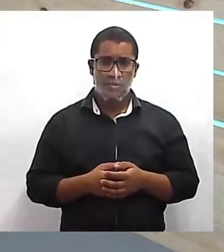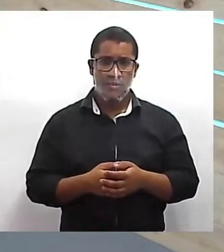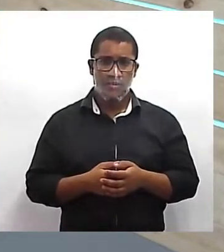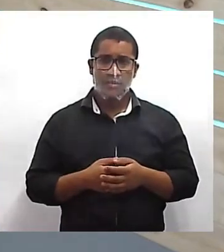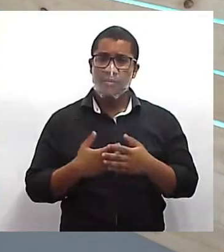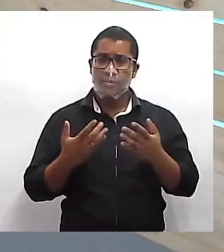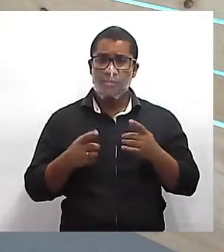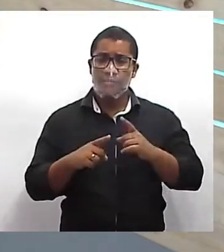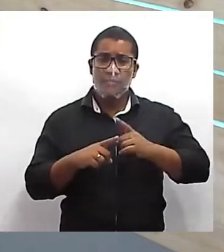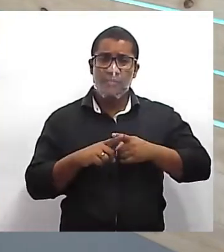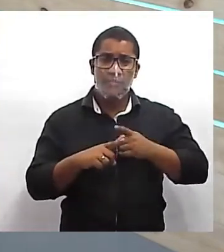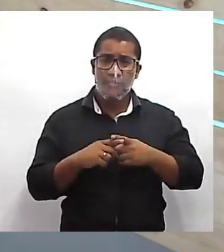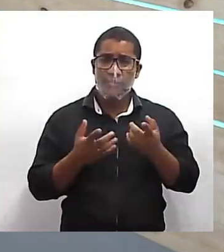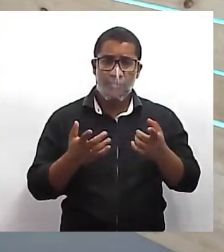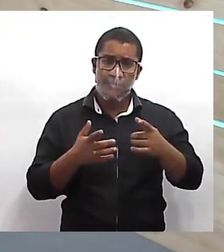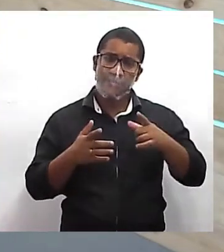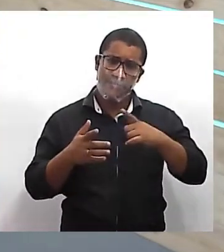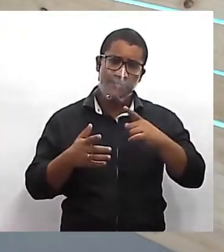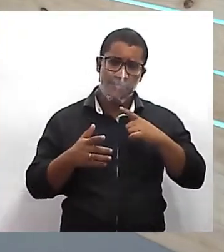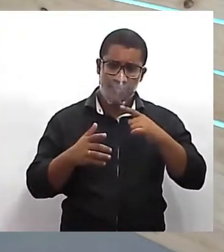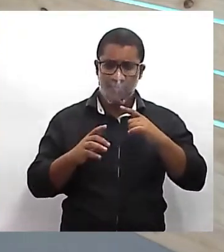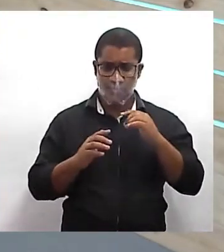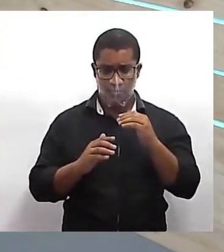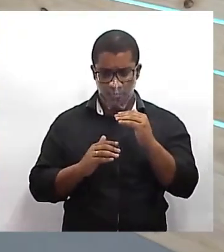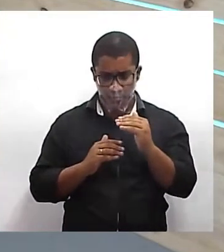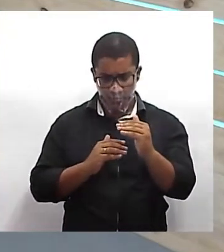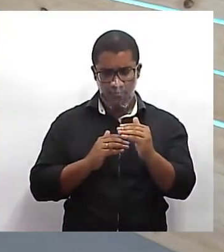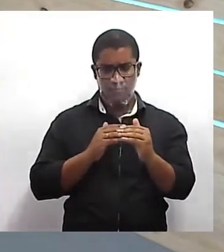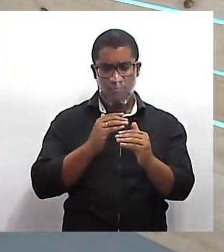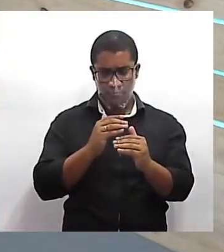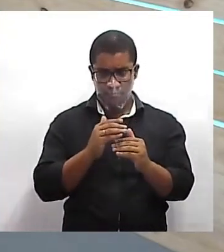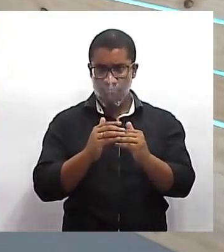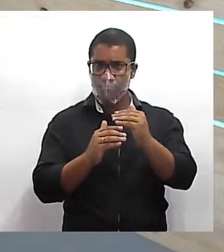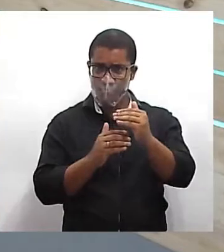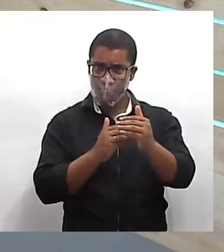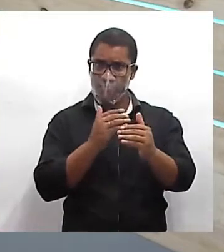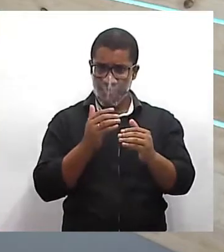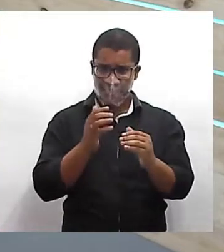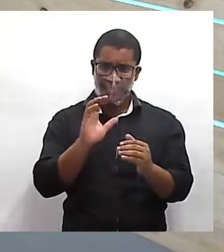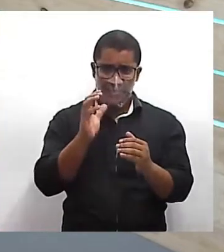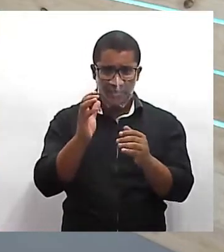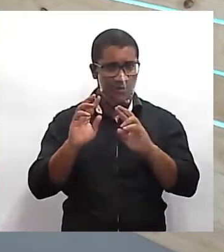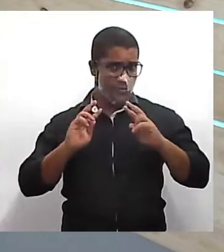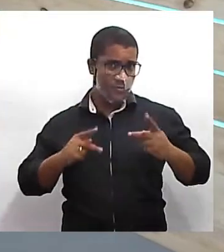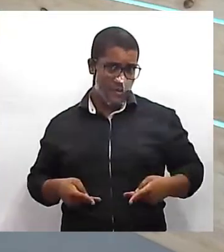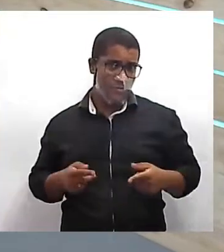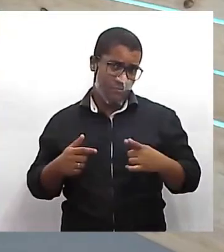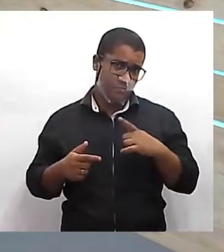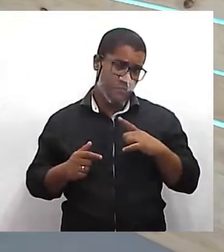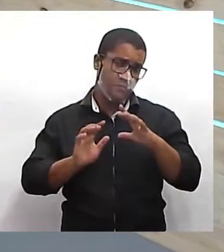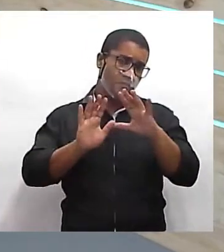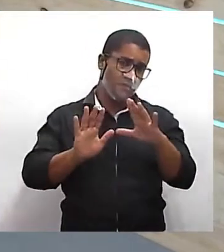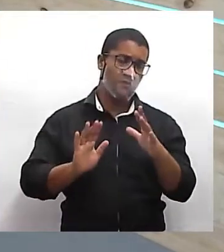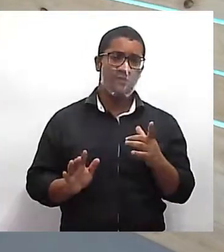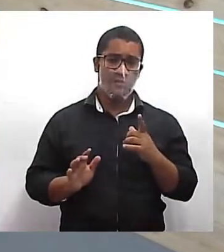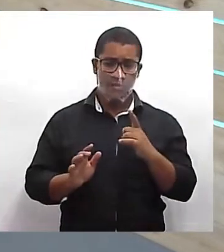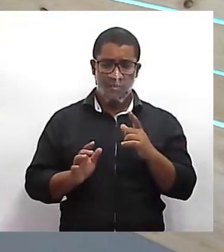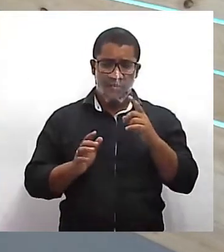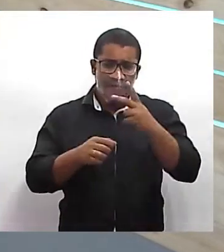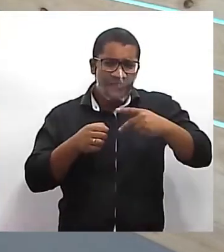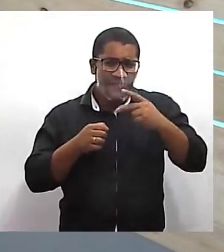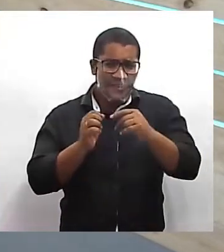do porquê de, apesar dos pretensos avanços teóricos nos campos das ciências humanas, estarmos diante de uma violência cada vez